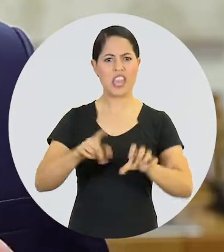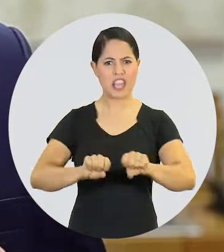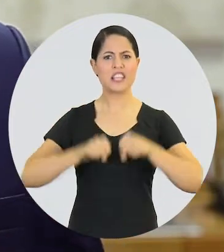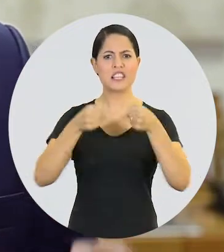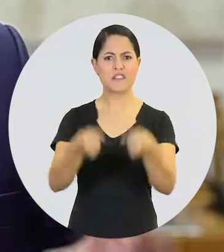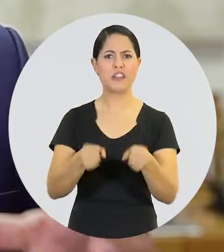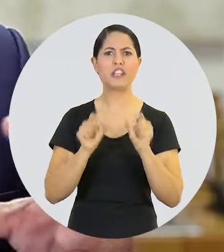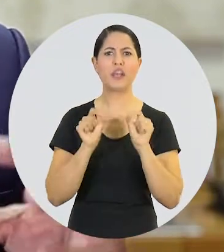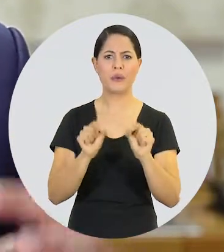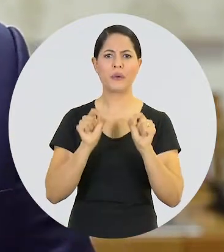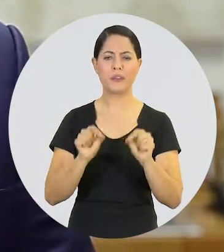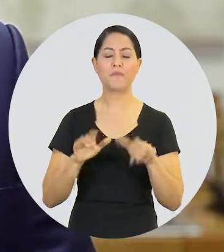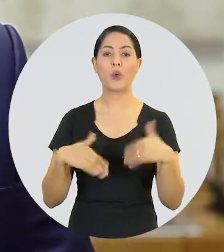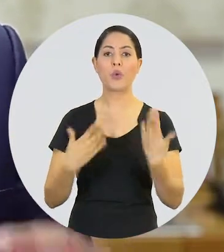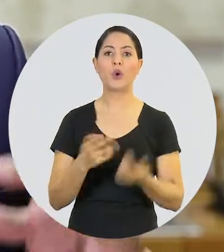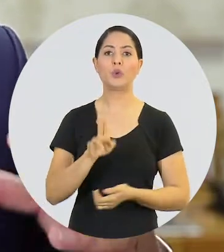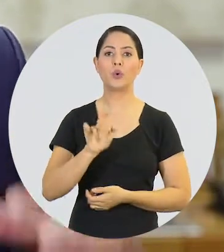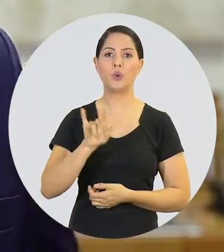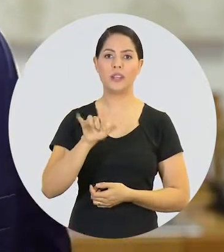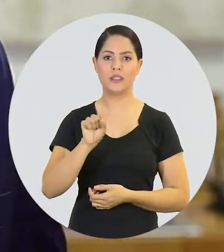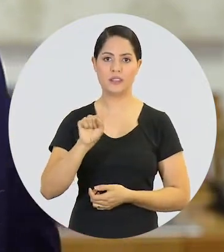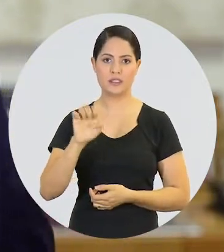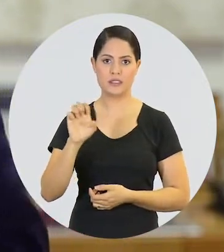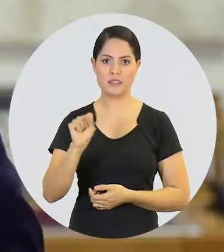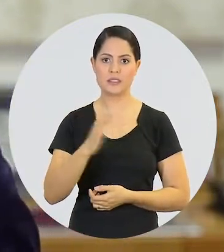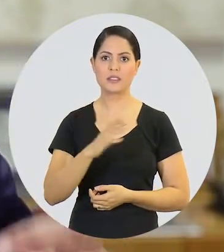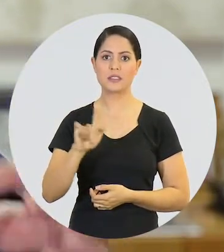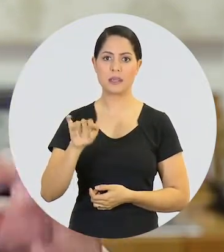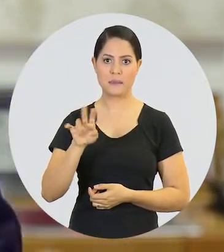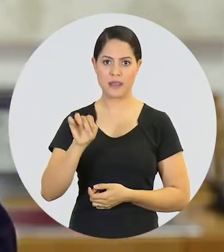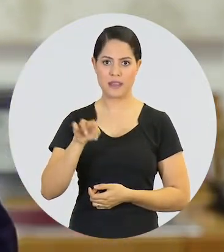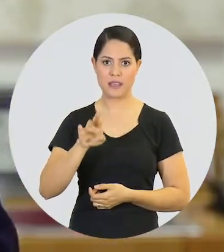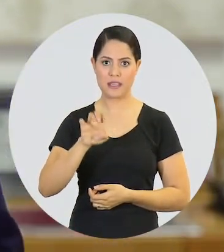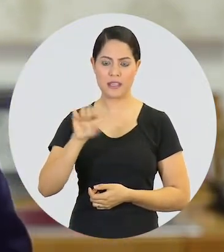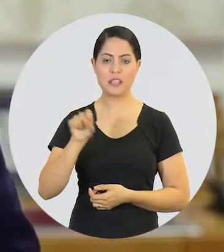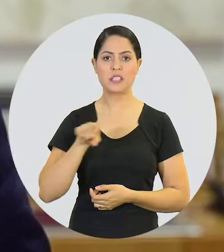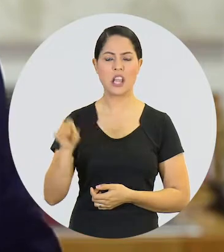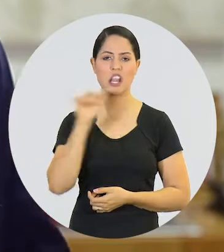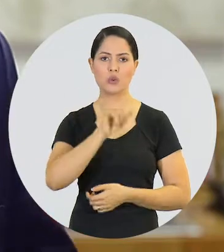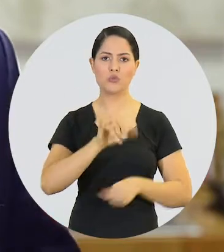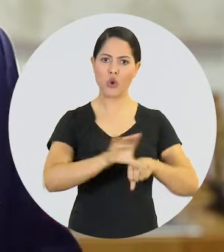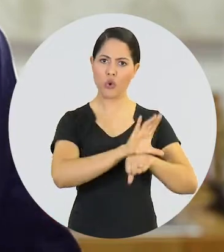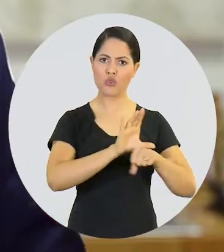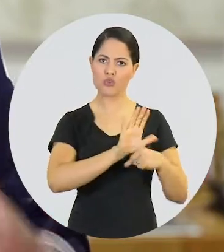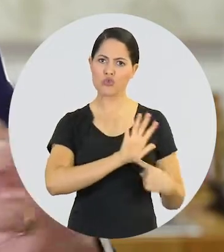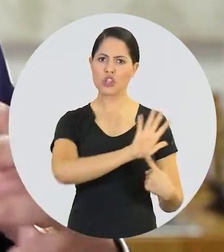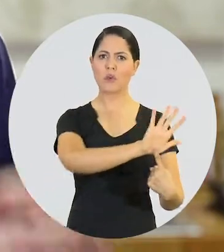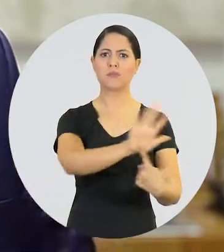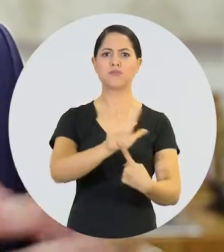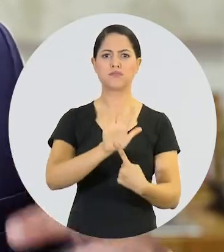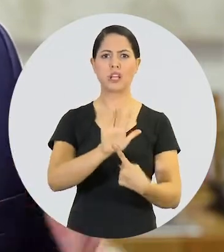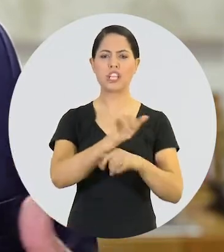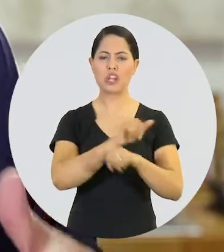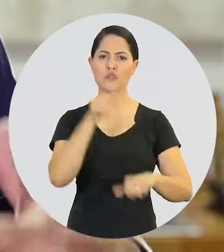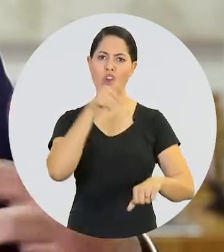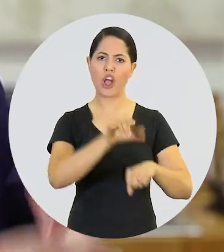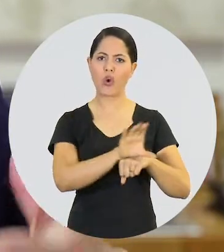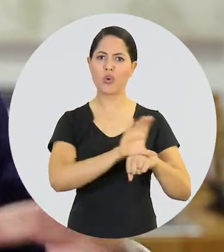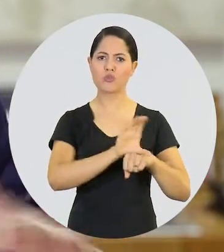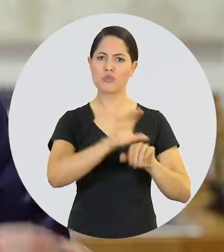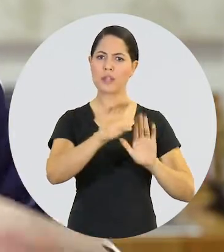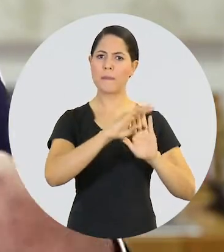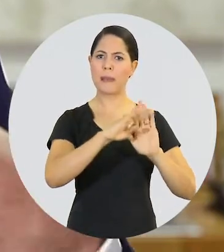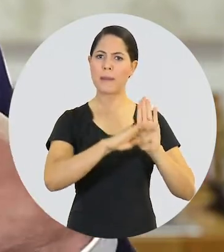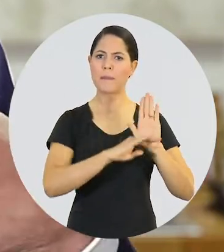defender. Quando Ulisses Guimarães levantou a Constituição Federal e disse que aquela era a Constituição cidadã, e eu entendo a frustração de muitos